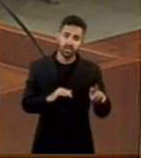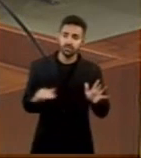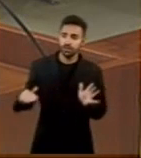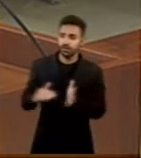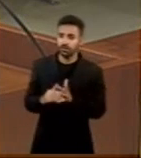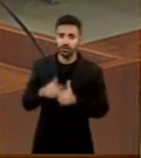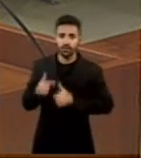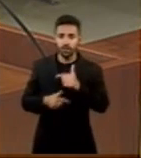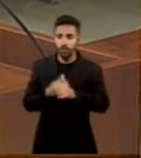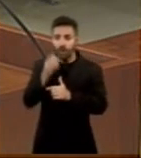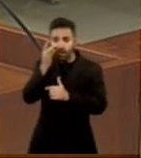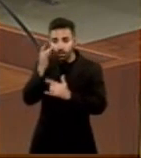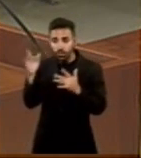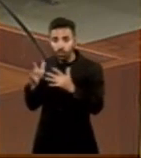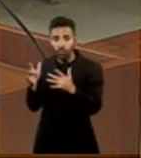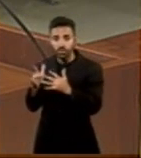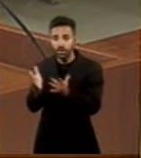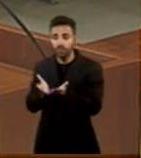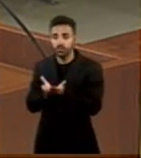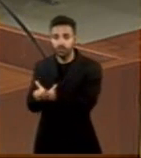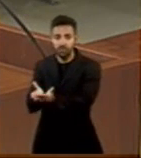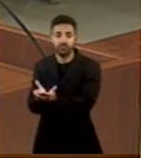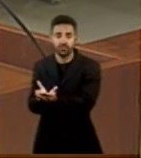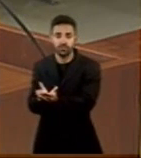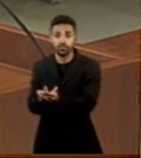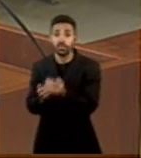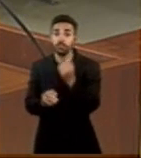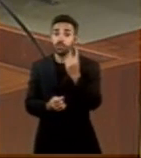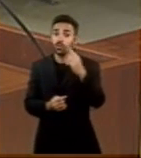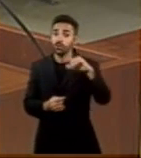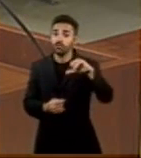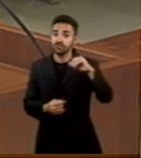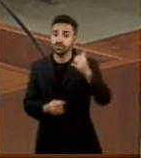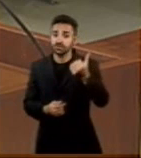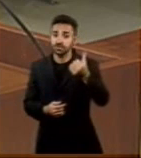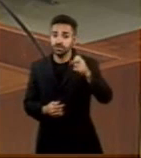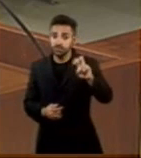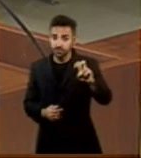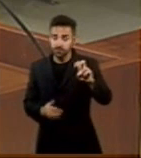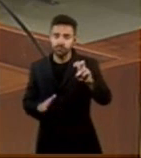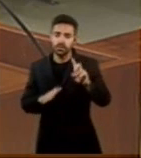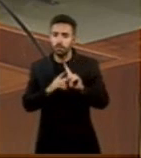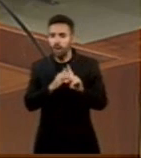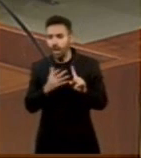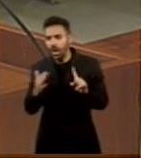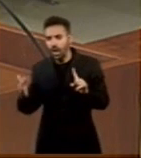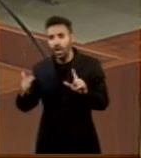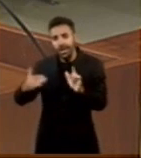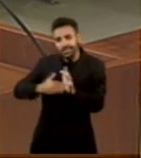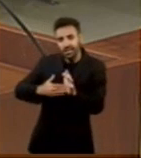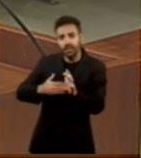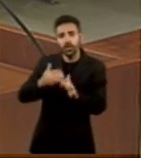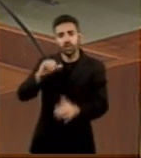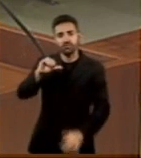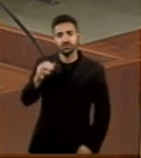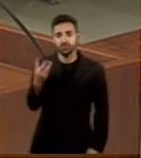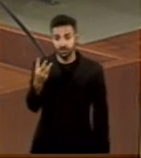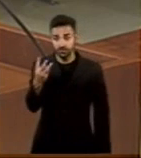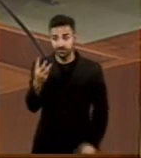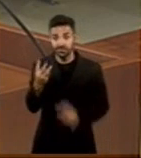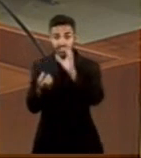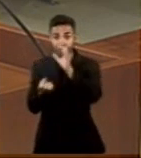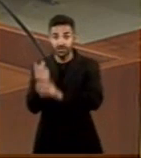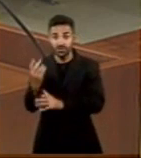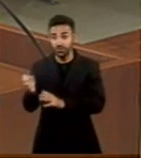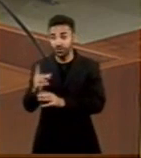cais. Não tinha mais ninguém com ela, em 65. E assim foi, excelências, até 93, em que chegou um novo marco